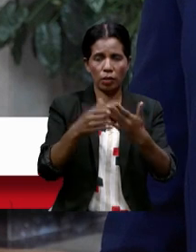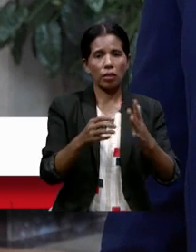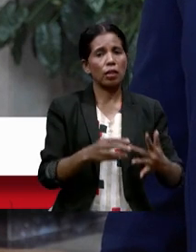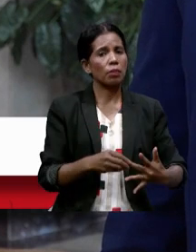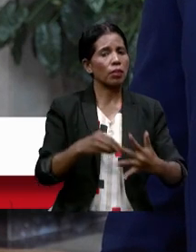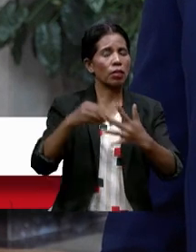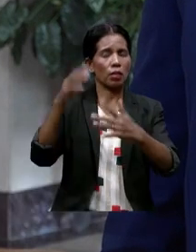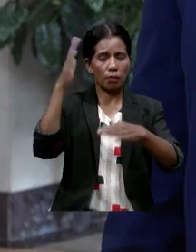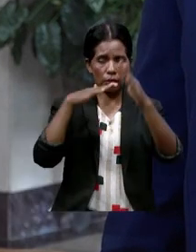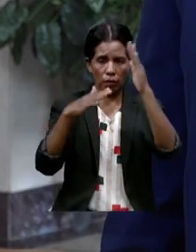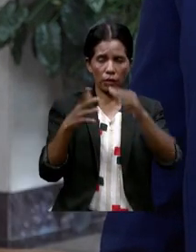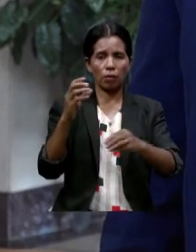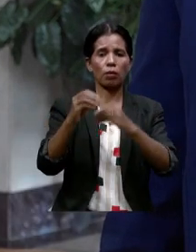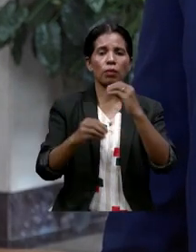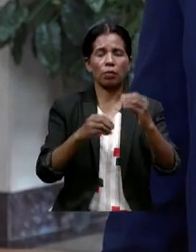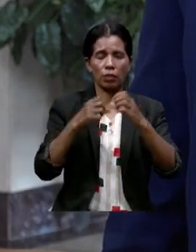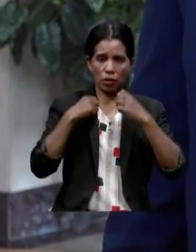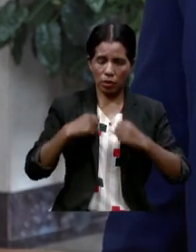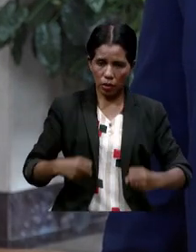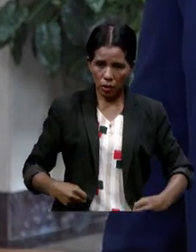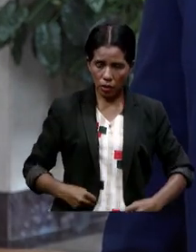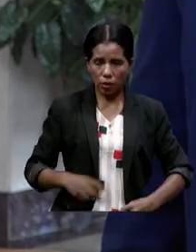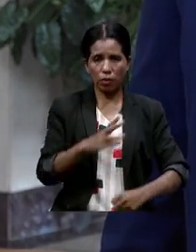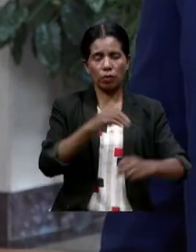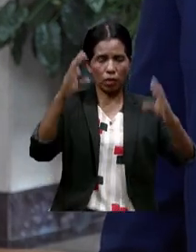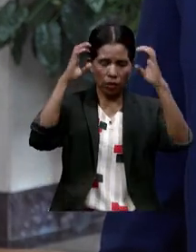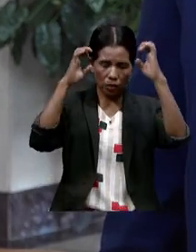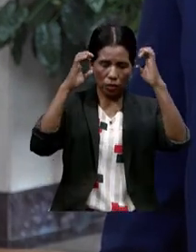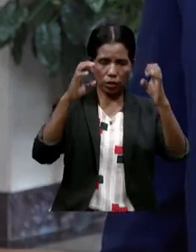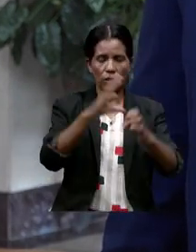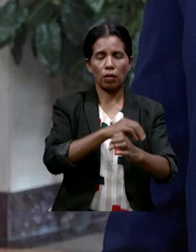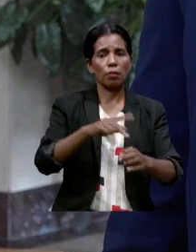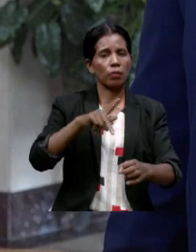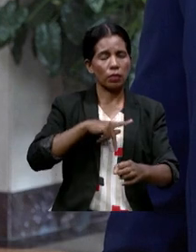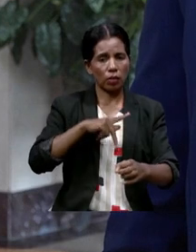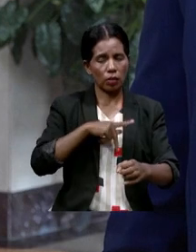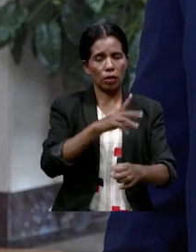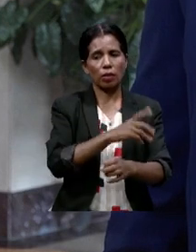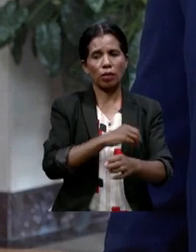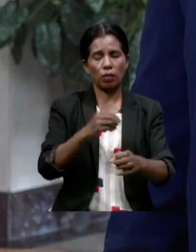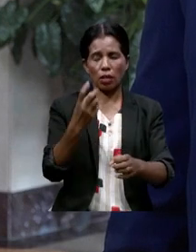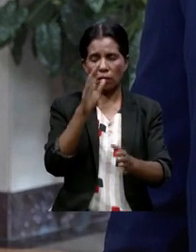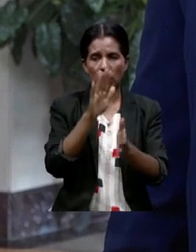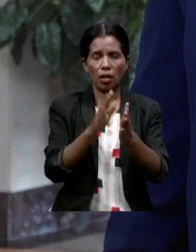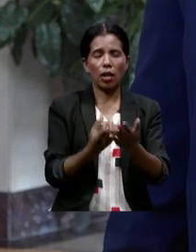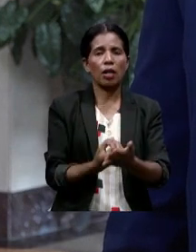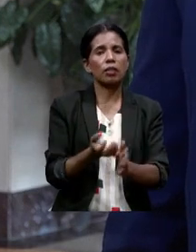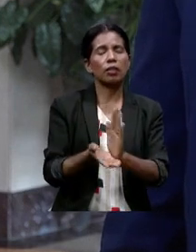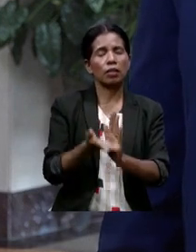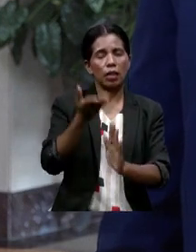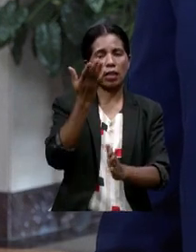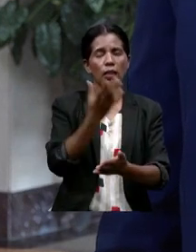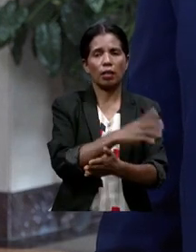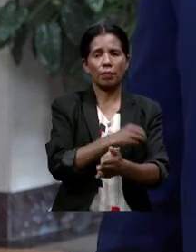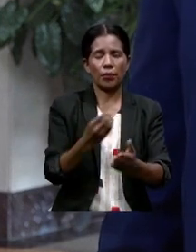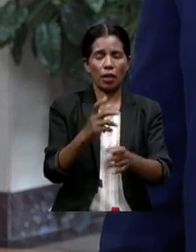especialmente problema de relação na saúde, na educação, no particularmente atraso do crescimento. Também importante teve se